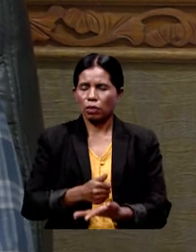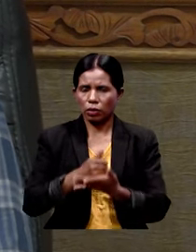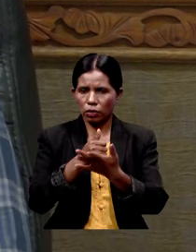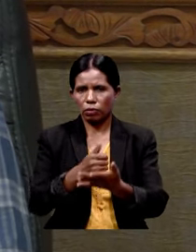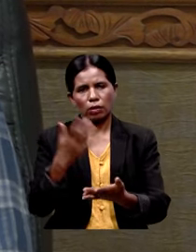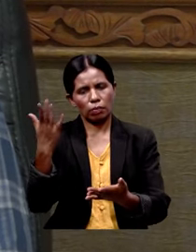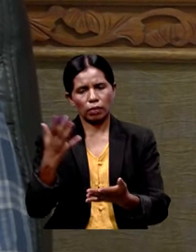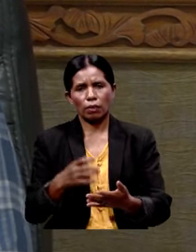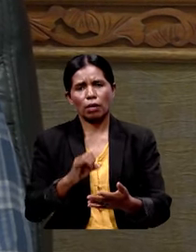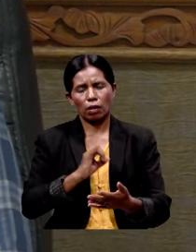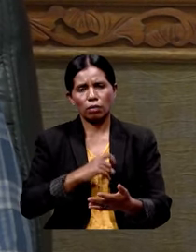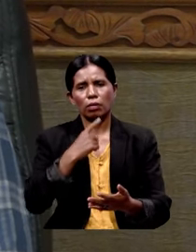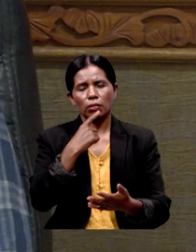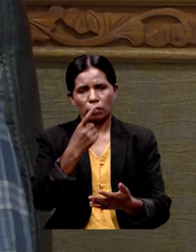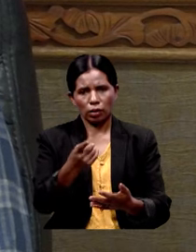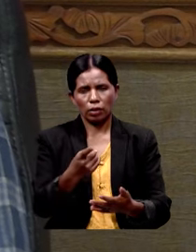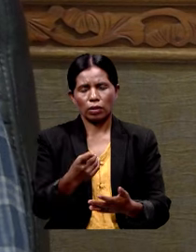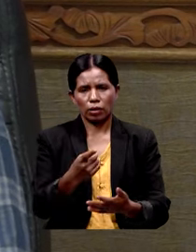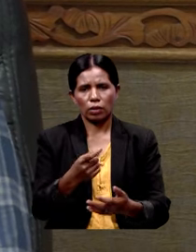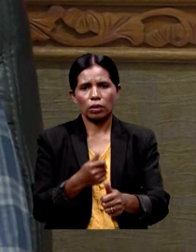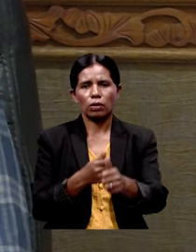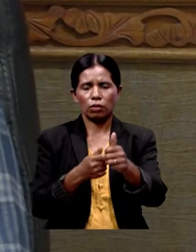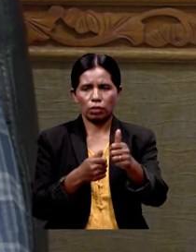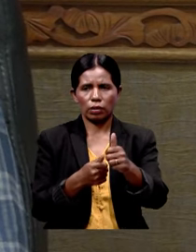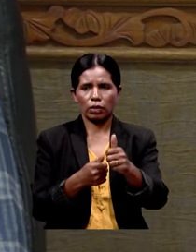hone ha tu ha to ene kata ke baze ba